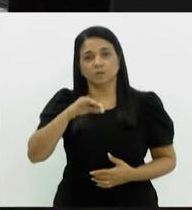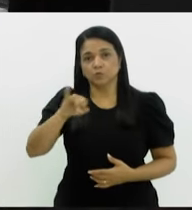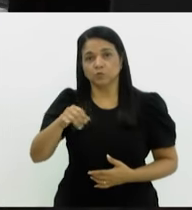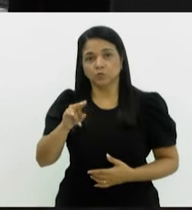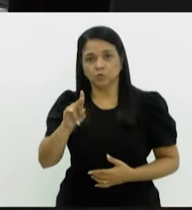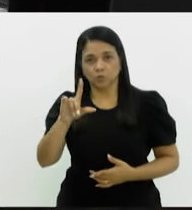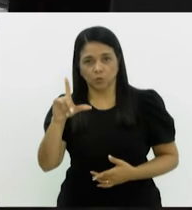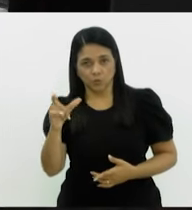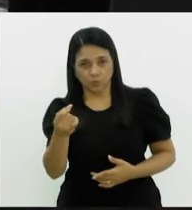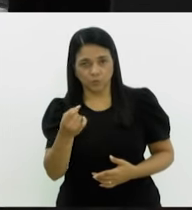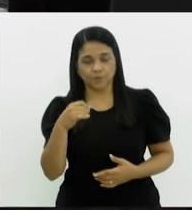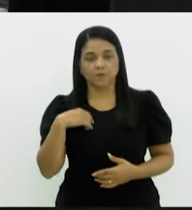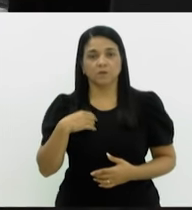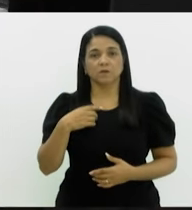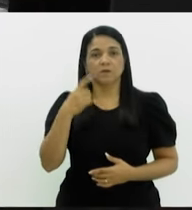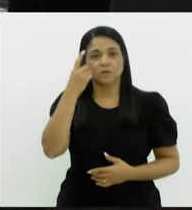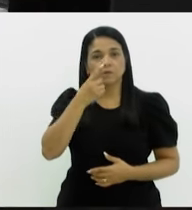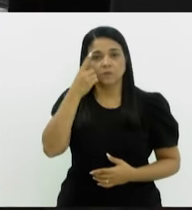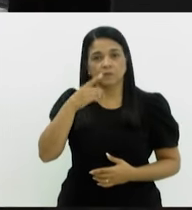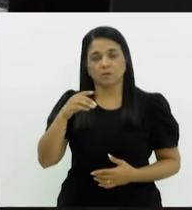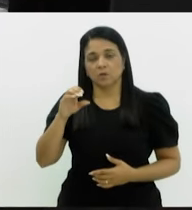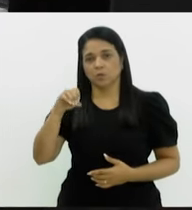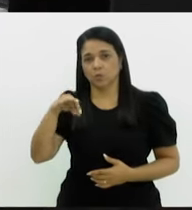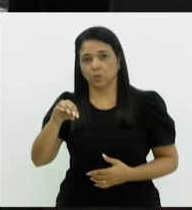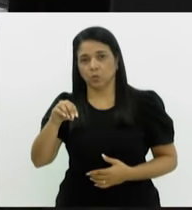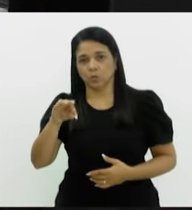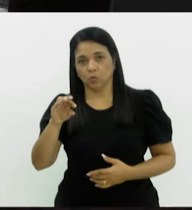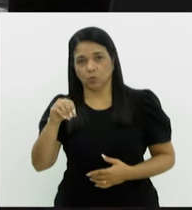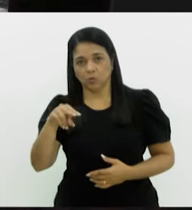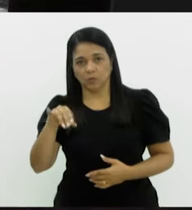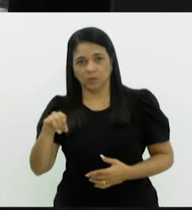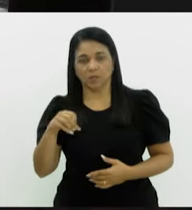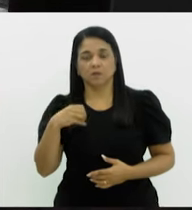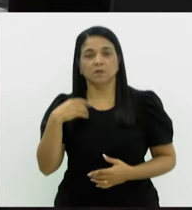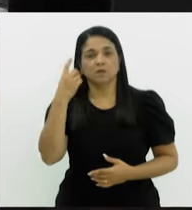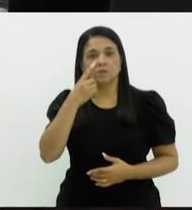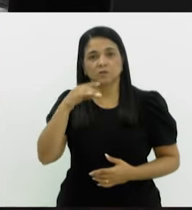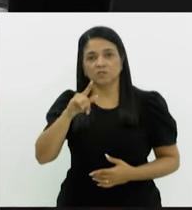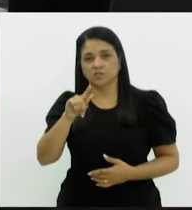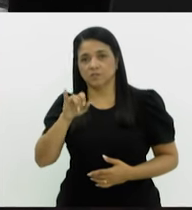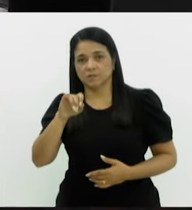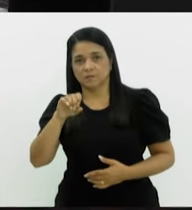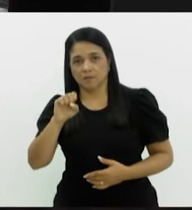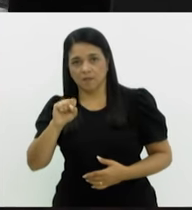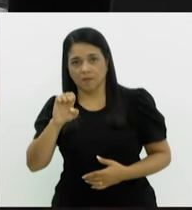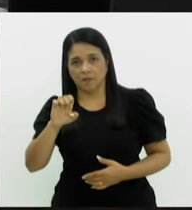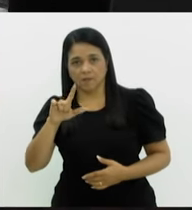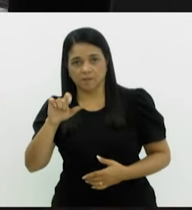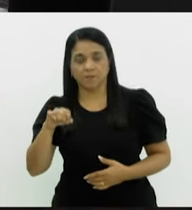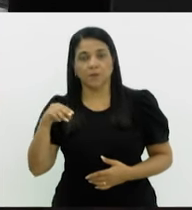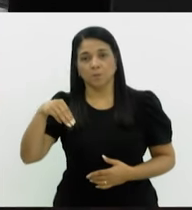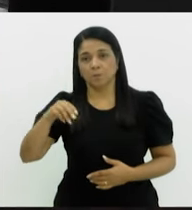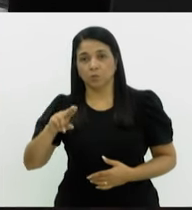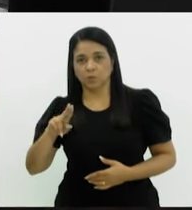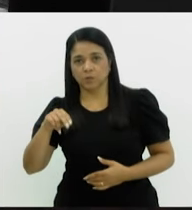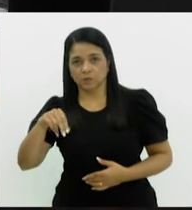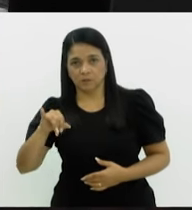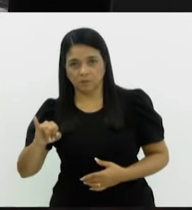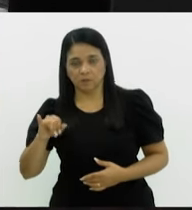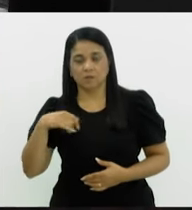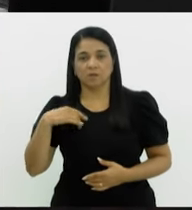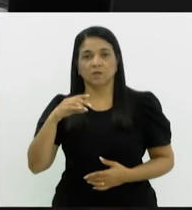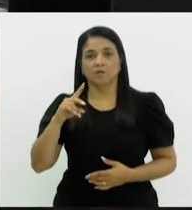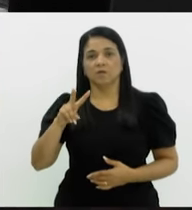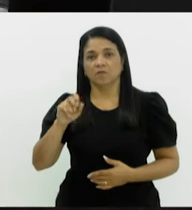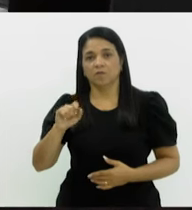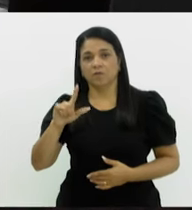Rocha, deputado Antônio de Paula Pai, deputado Gisele Monteiro, deputado Munir Neto, deputado